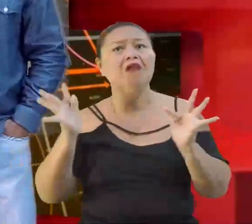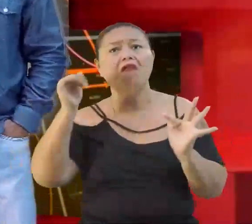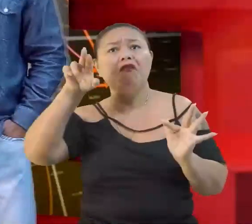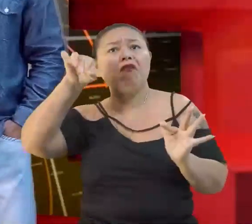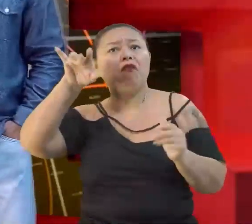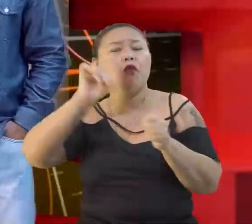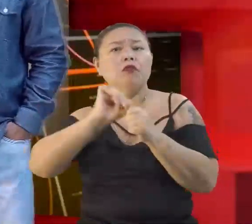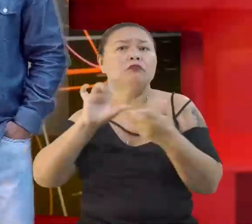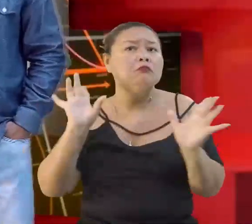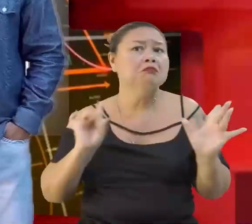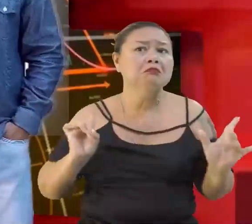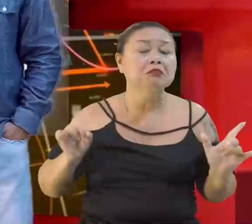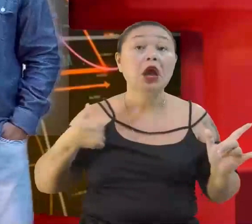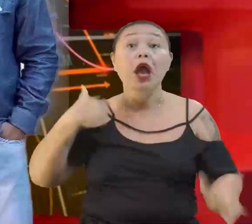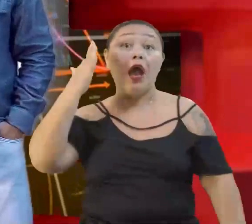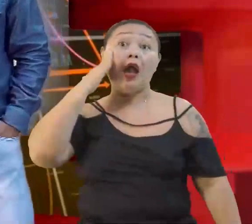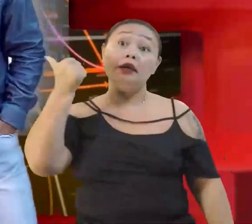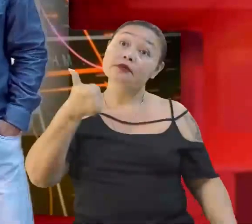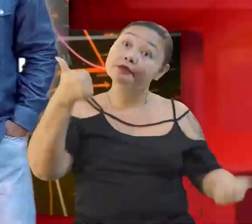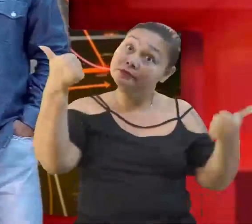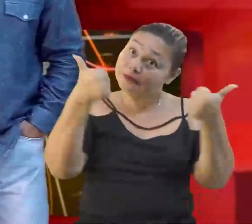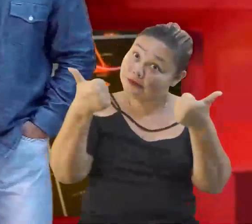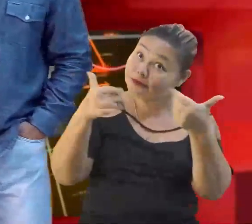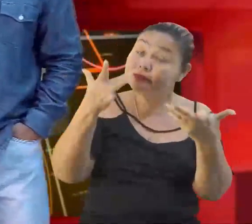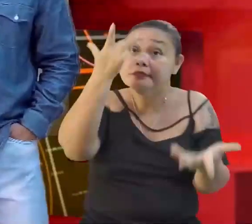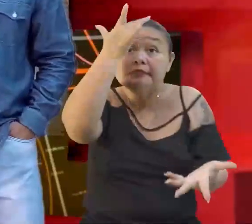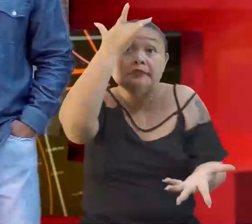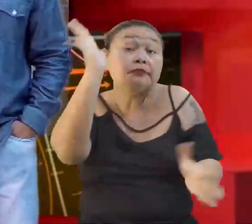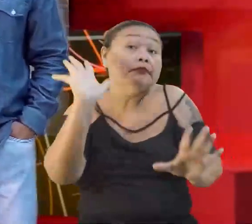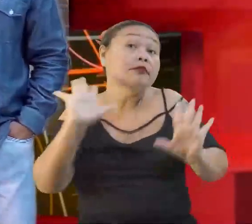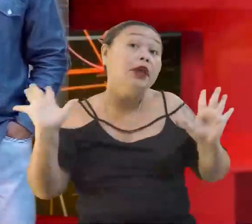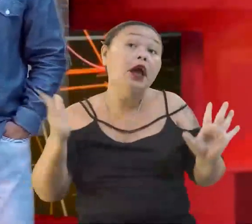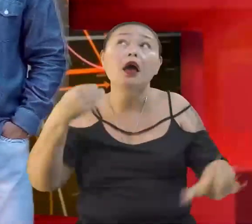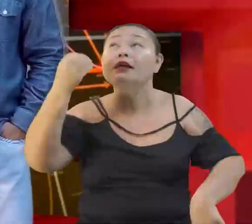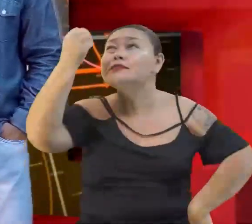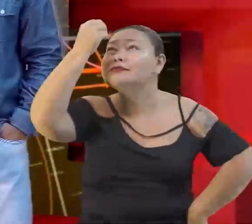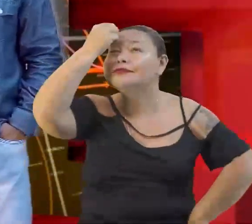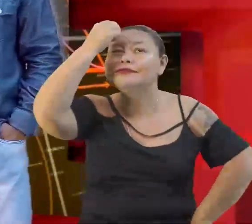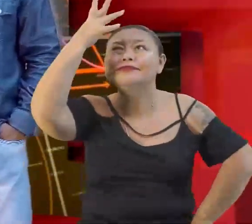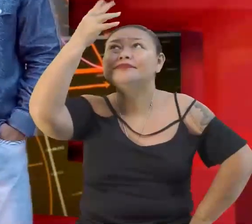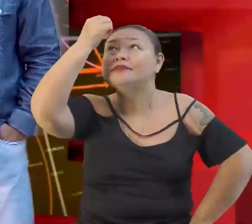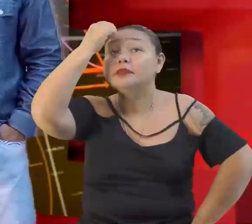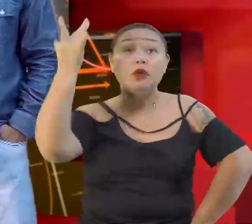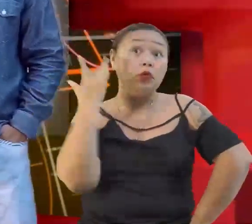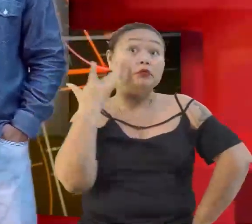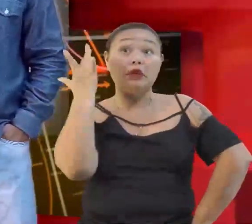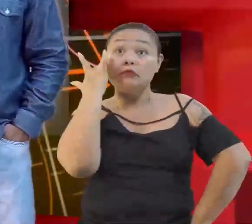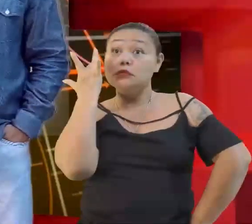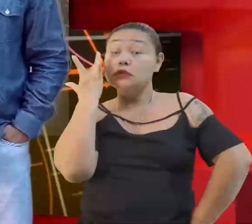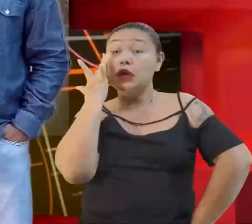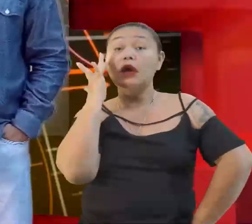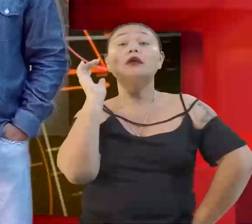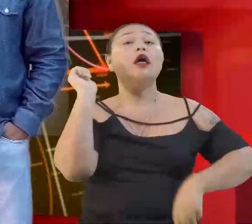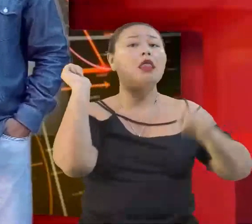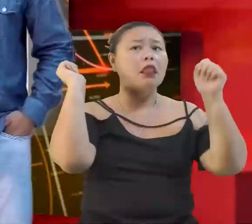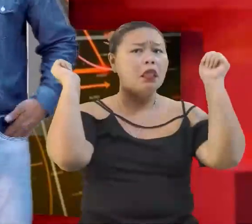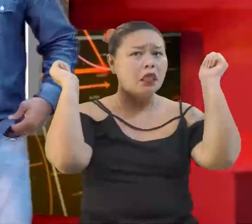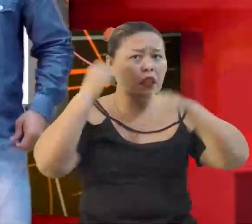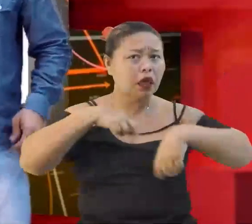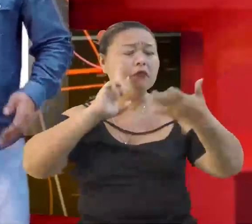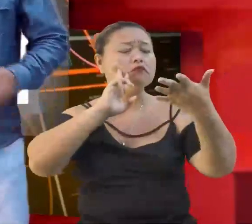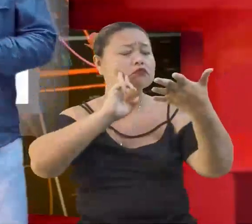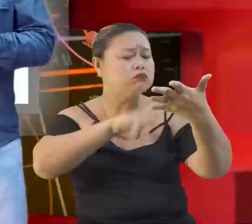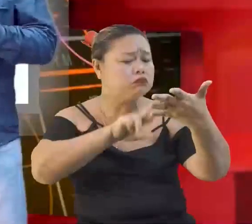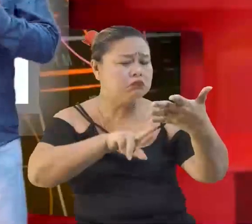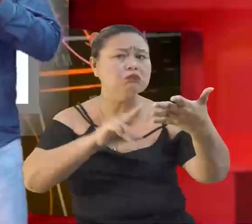Ah, quem sabe, beleza, facilita bastante. Mas caso você não lembra, caso você não saiba, então você tem como resolver pelo raciocínio